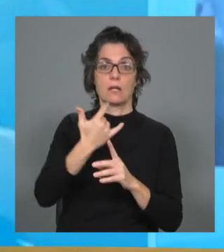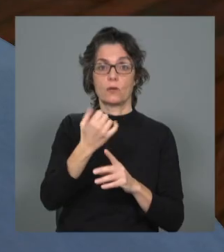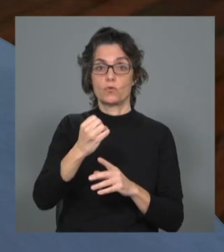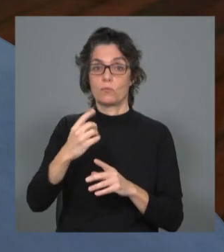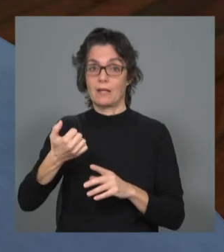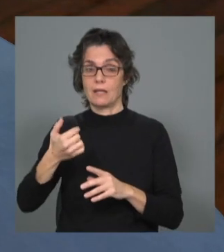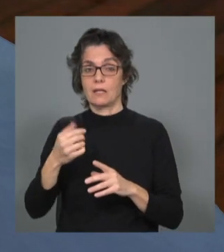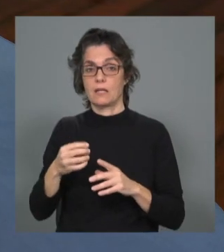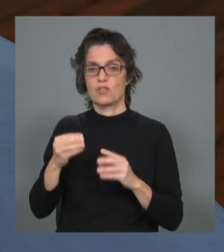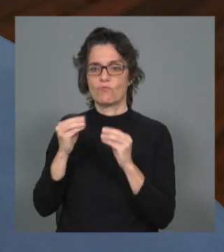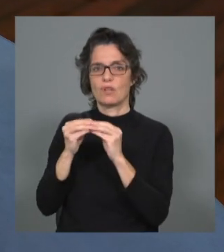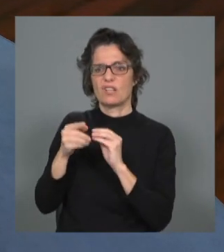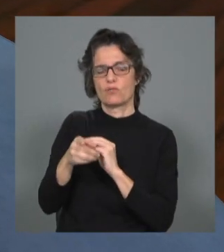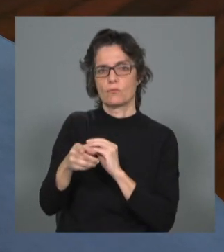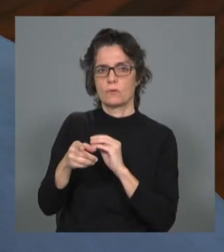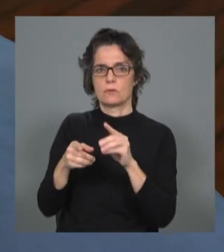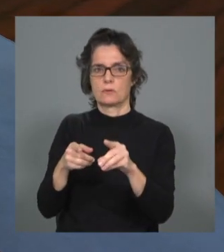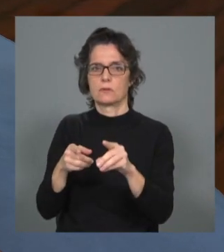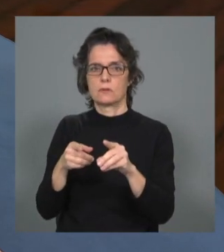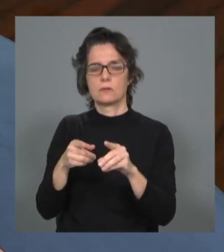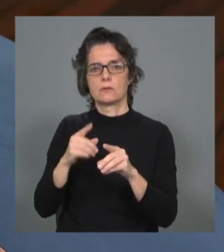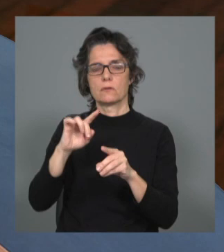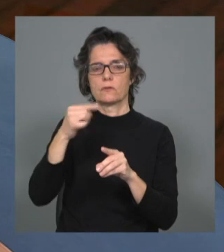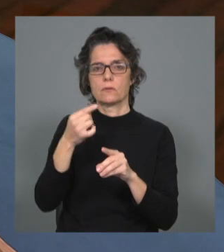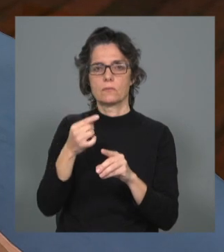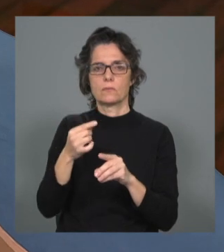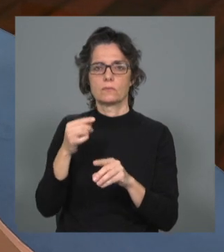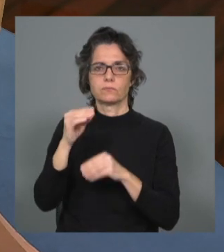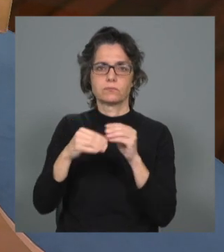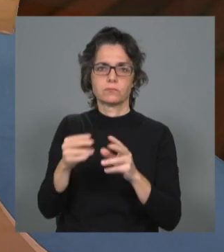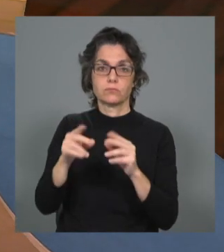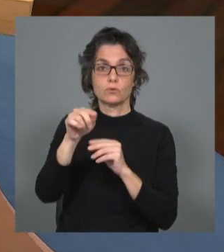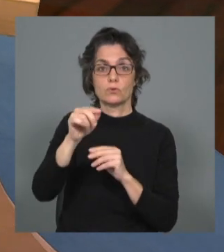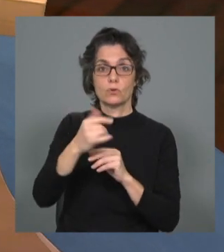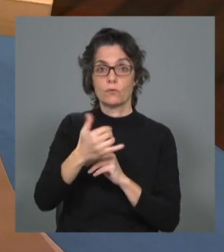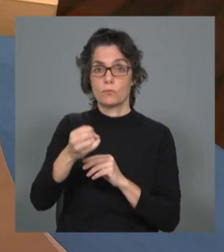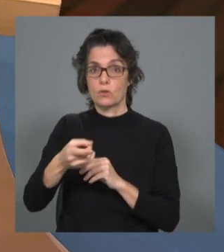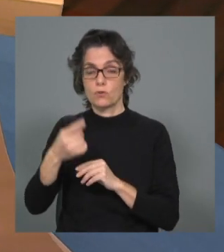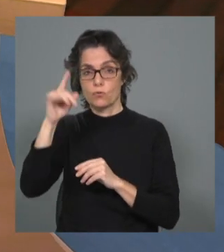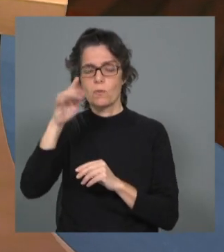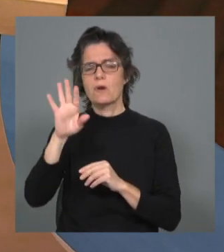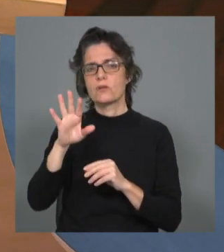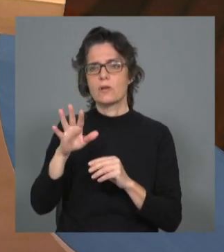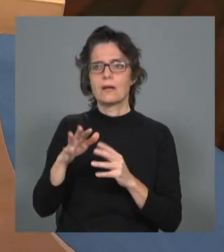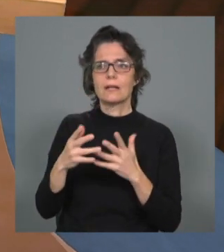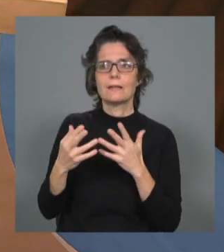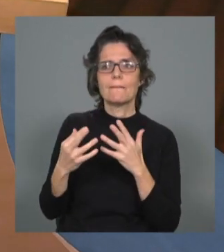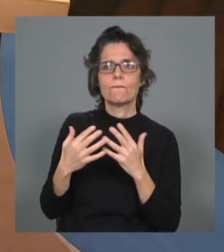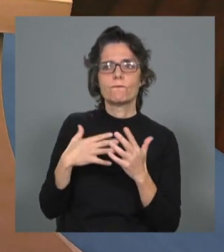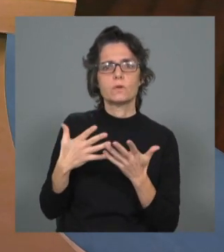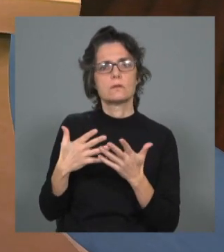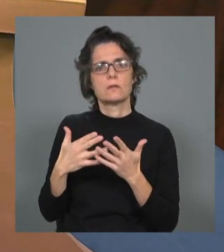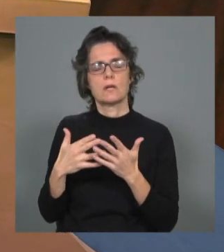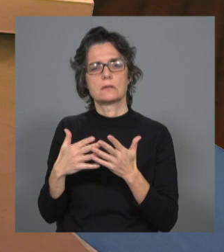foi renovada nas eleições de 2019, mas havia a expectativa de que a extrema-esquerda, num certo sentido, continuasse fiel